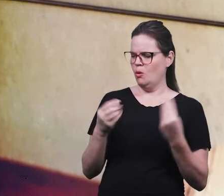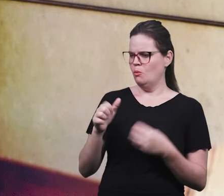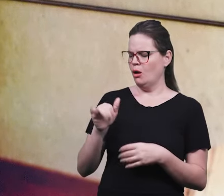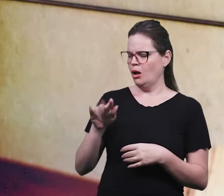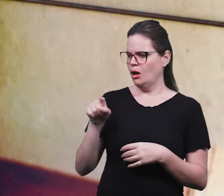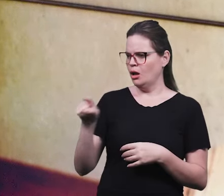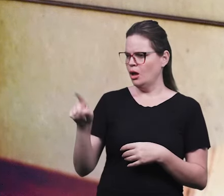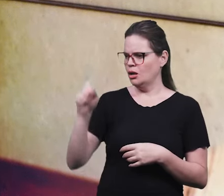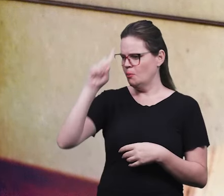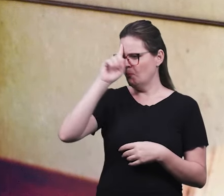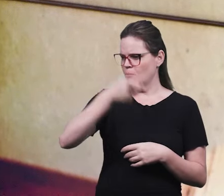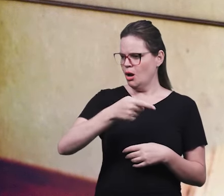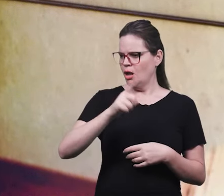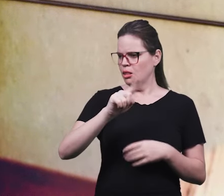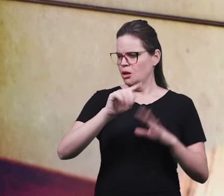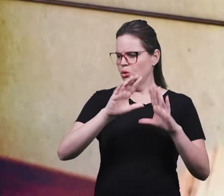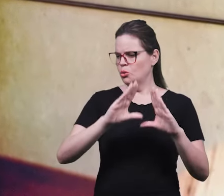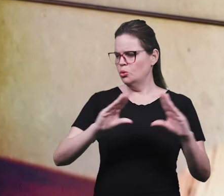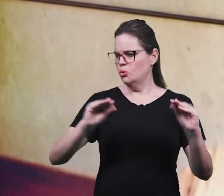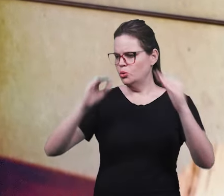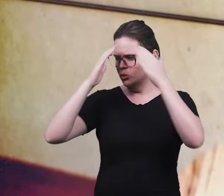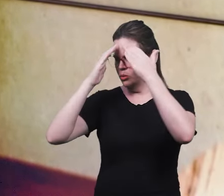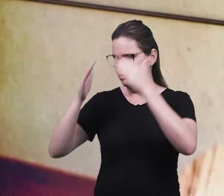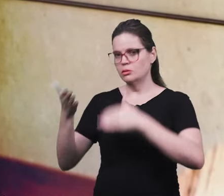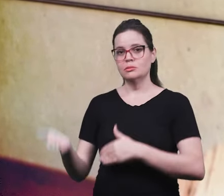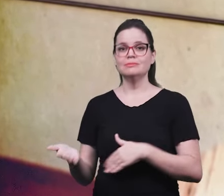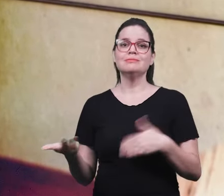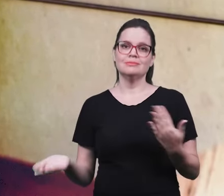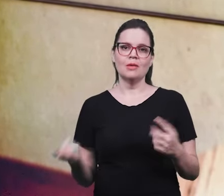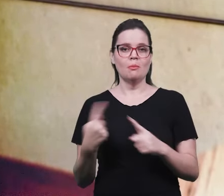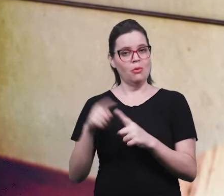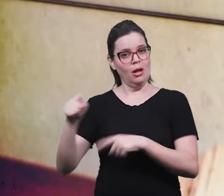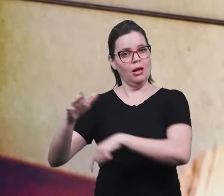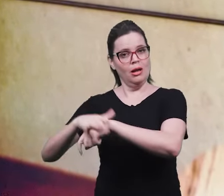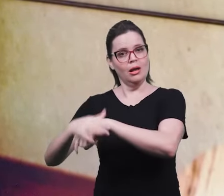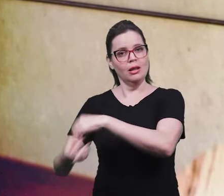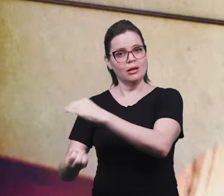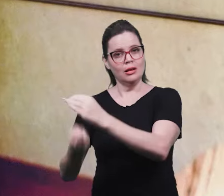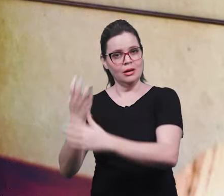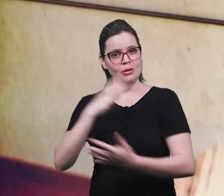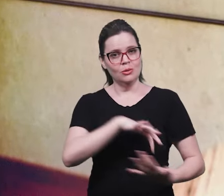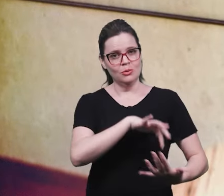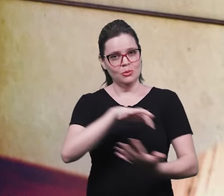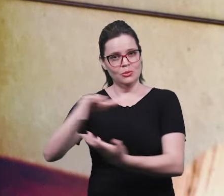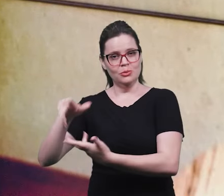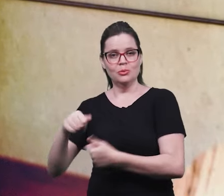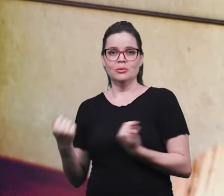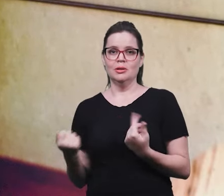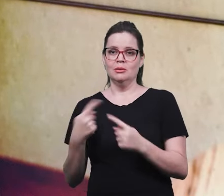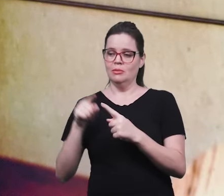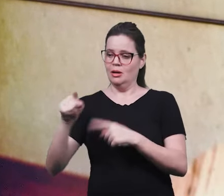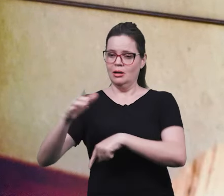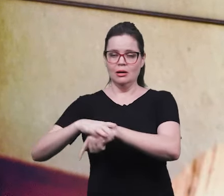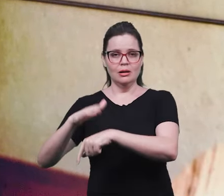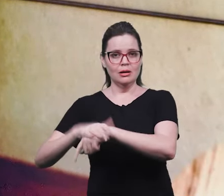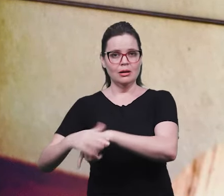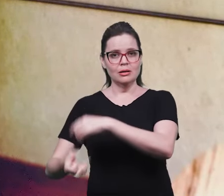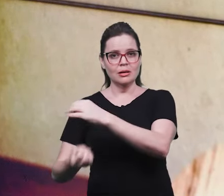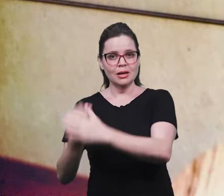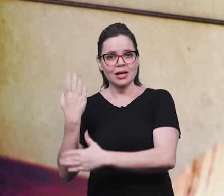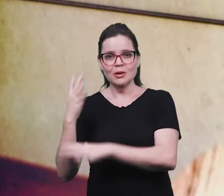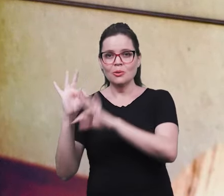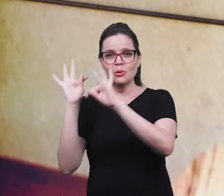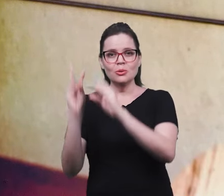que Deus, como Deus criador, né? Existe a obra redentora e criadora. Ele, como o Deus